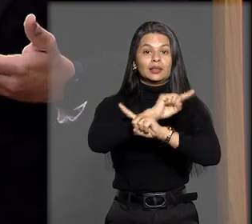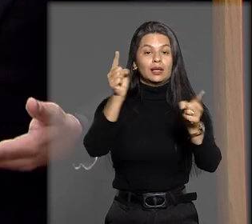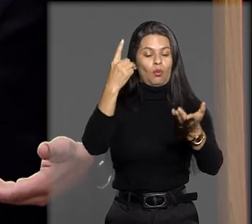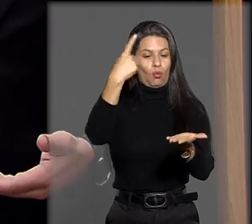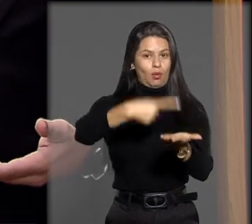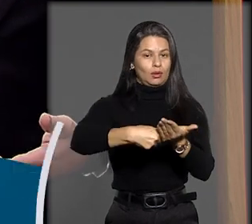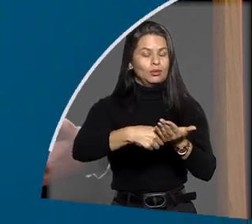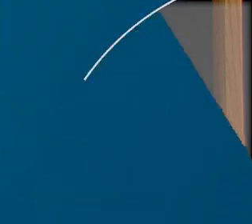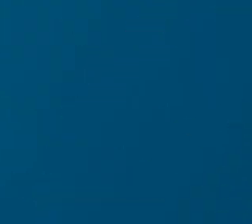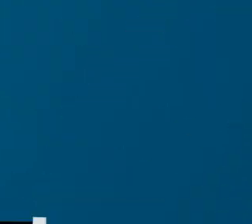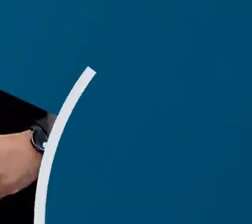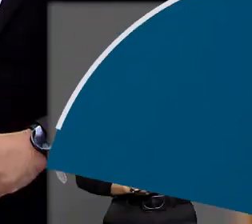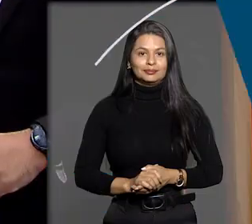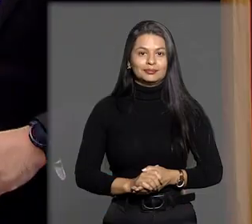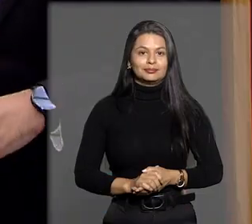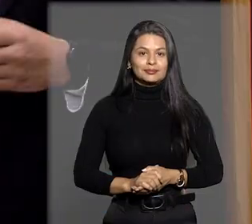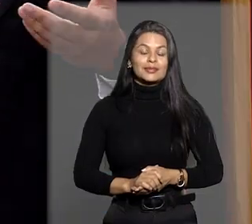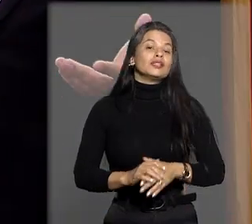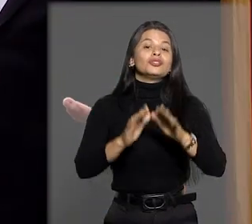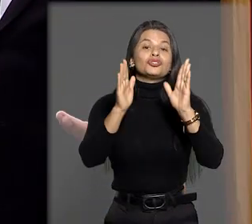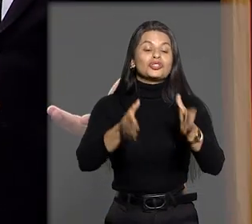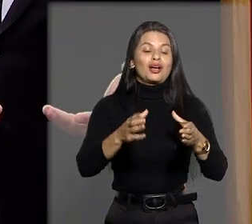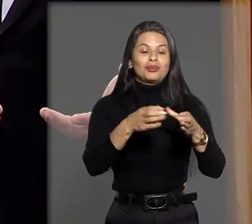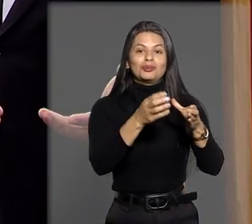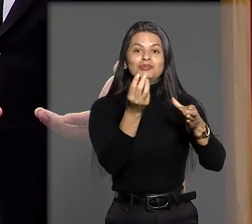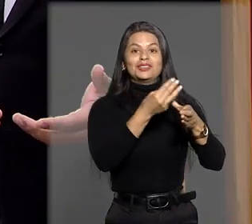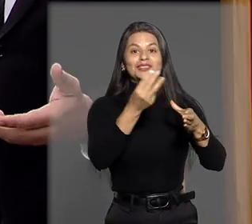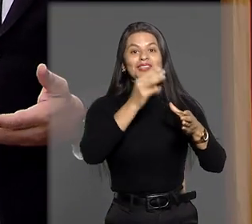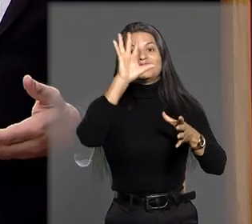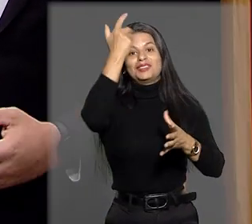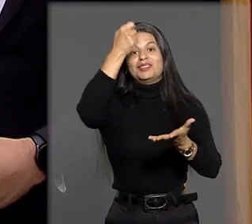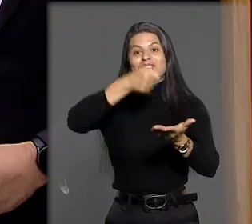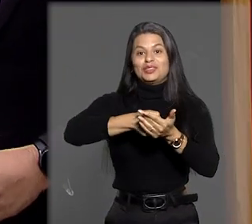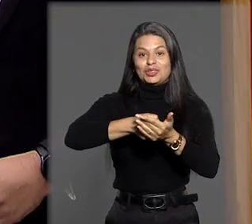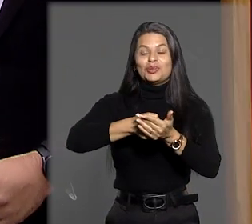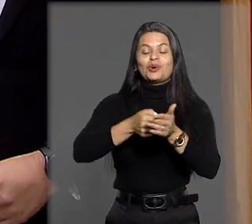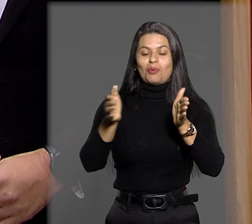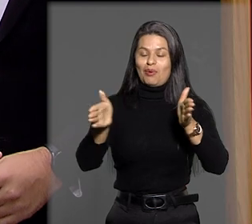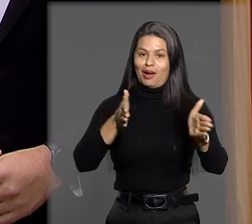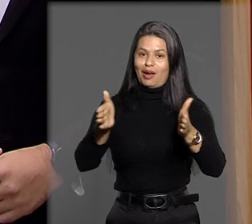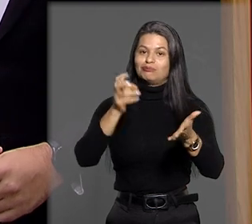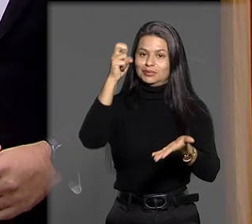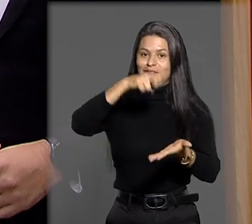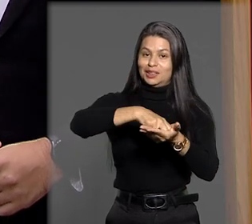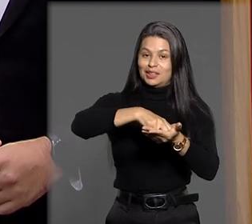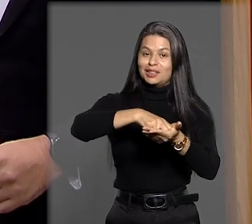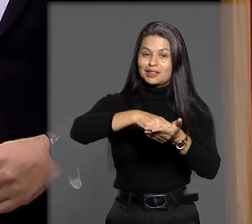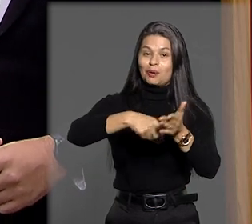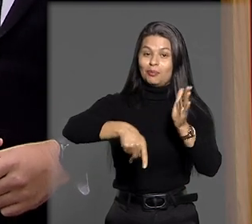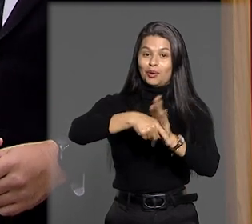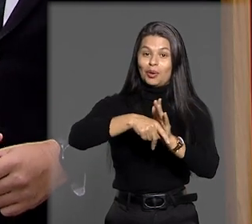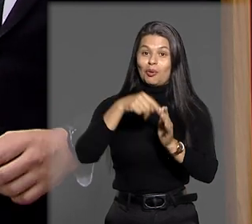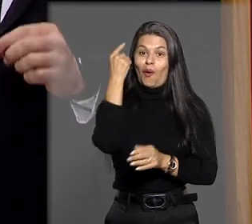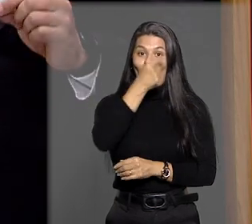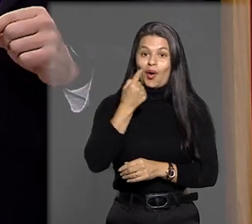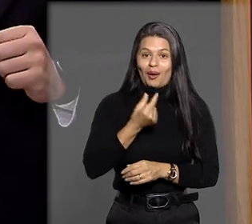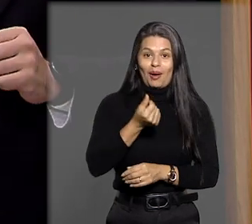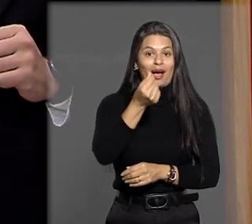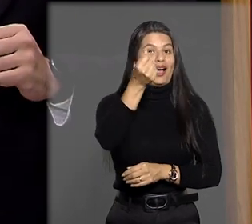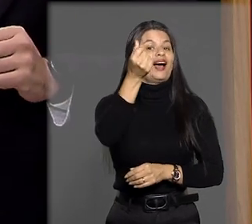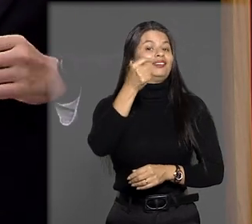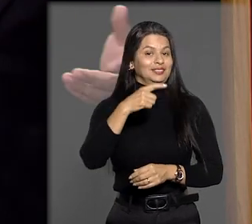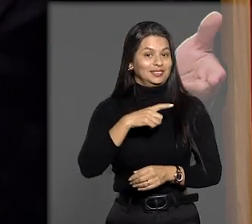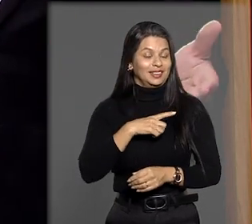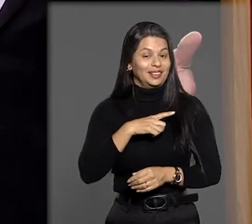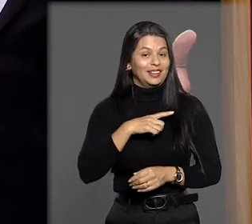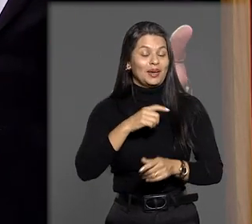não persecução penal. Já a terceira turma decidiu que o cumprimento de sentença relativo a honorários